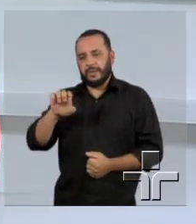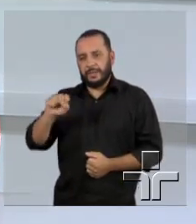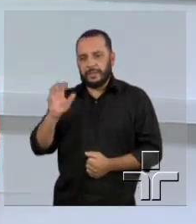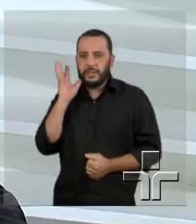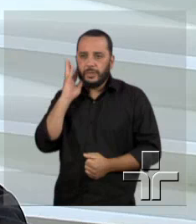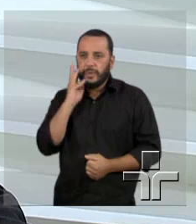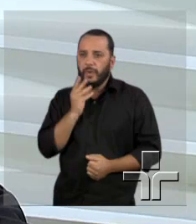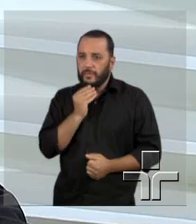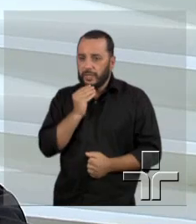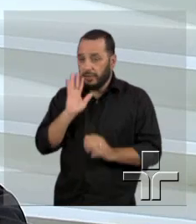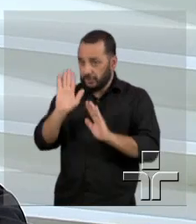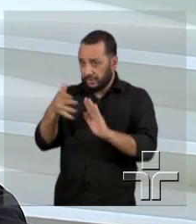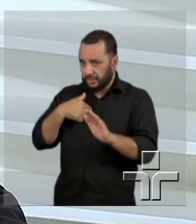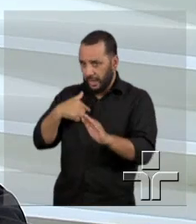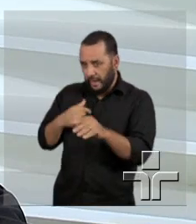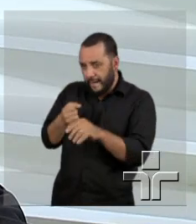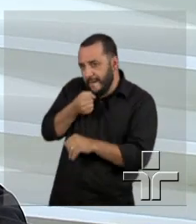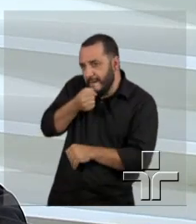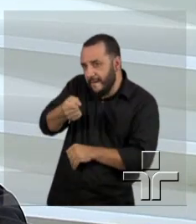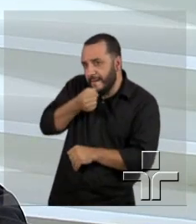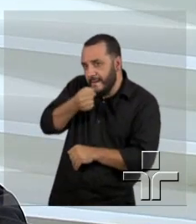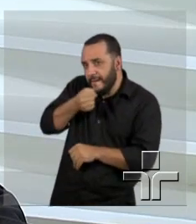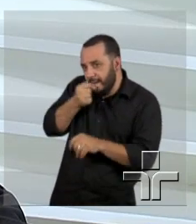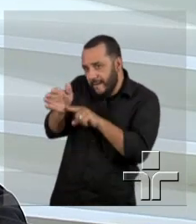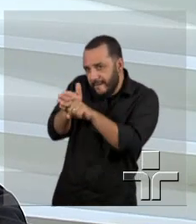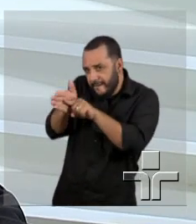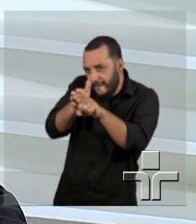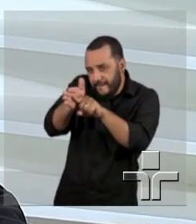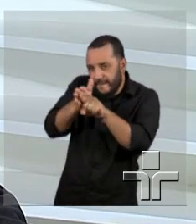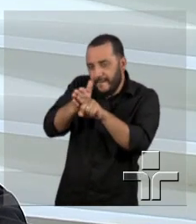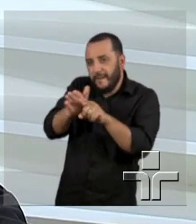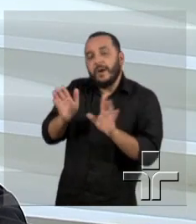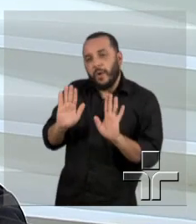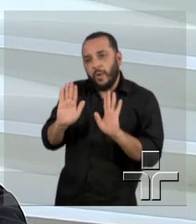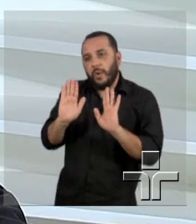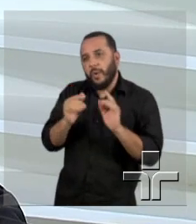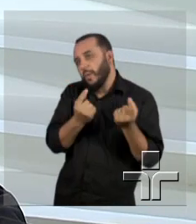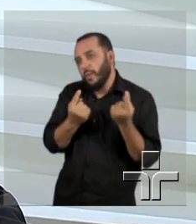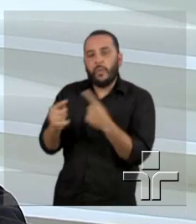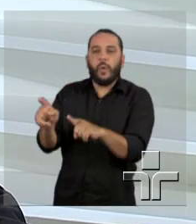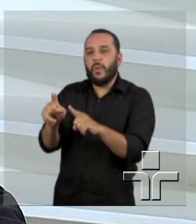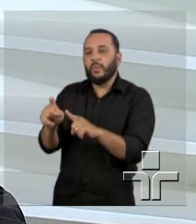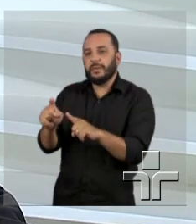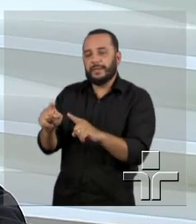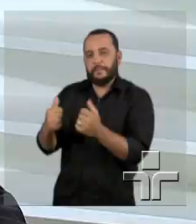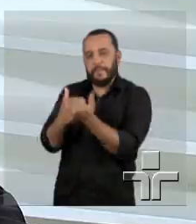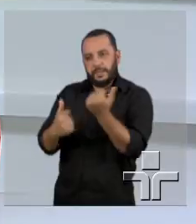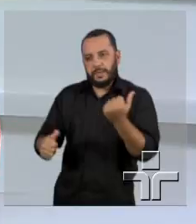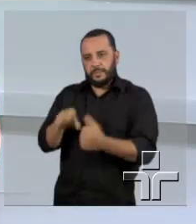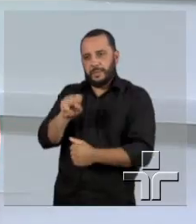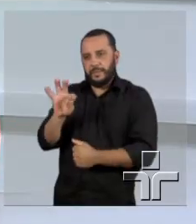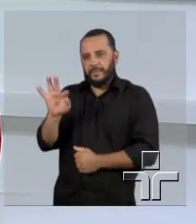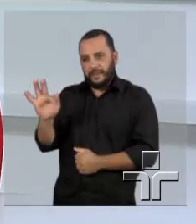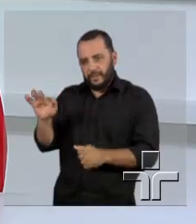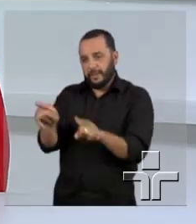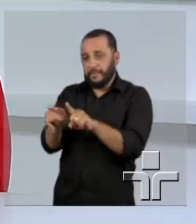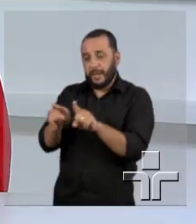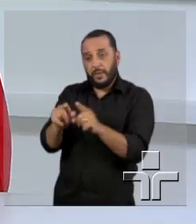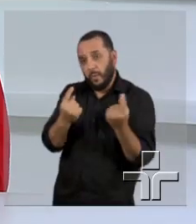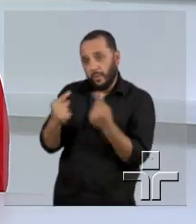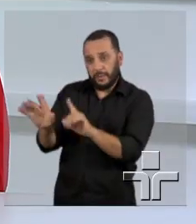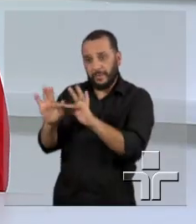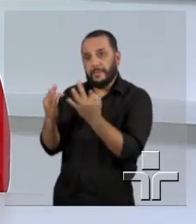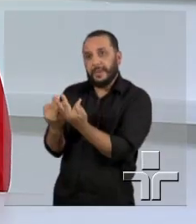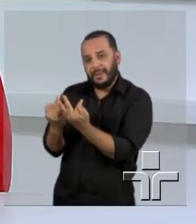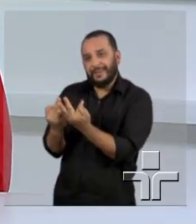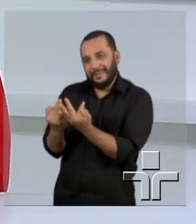policial para investigar eventuais crimes contra a honra de ministros do Supremo e seus familiares, um inquérito que, sobre